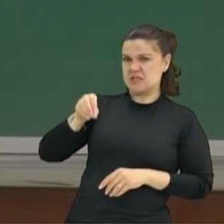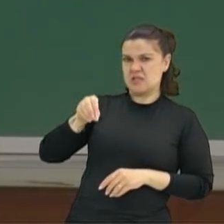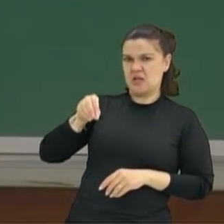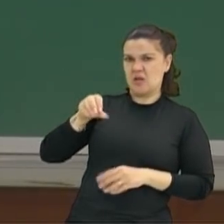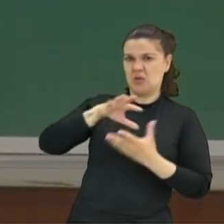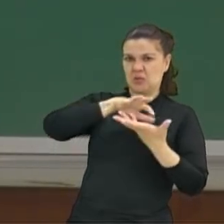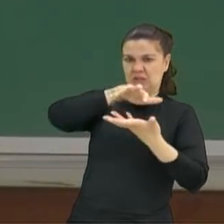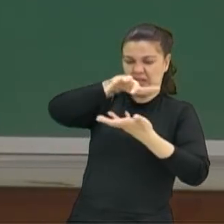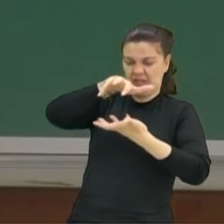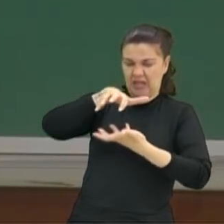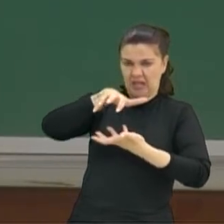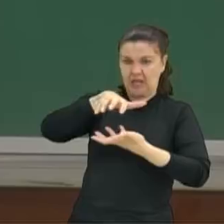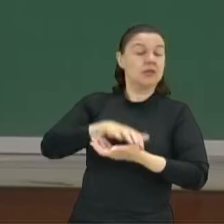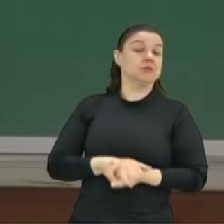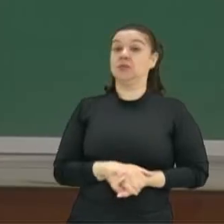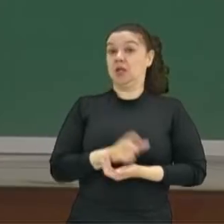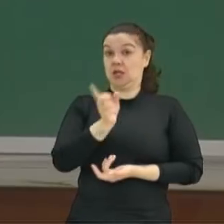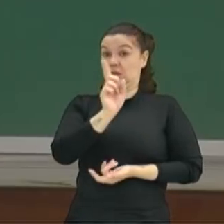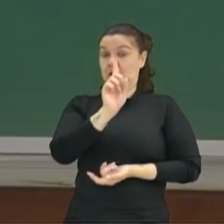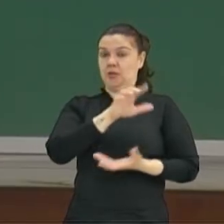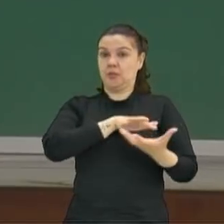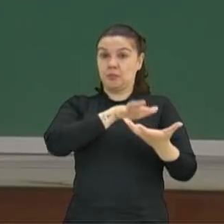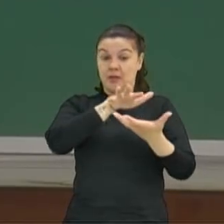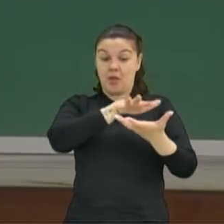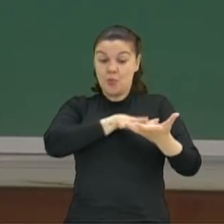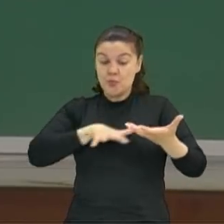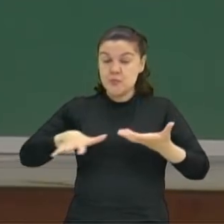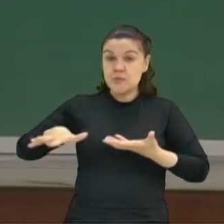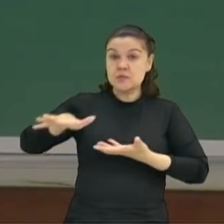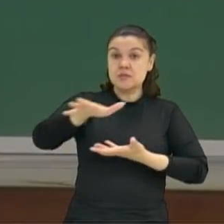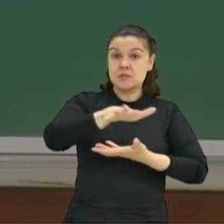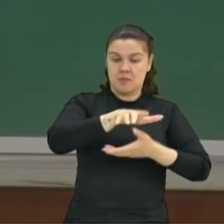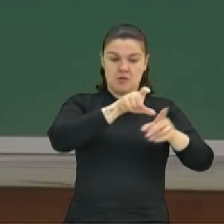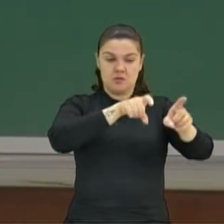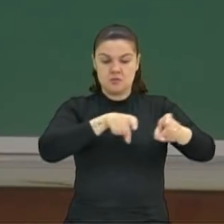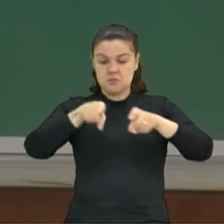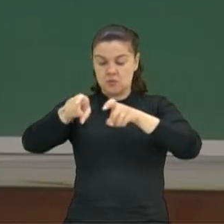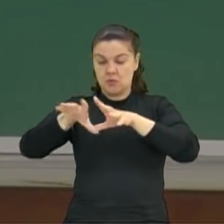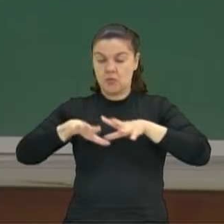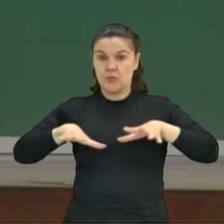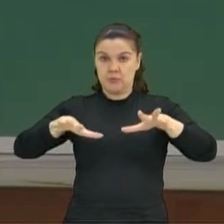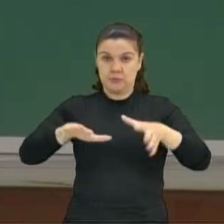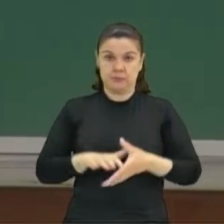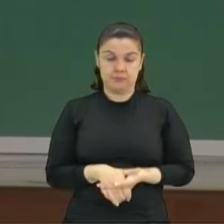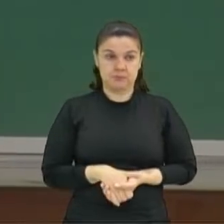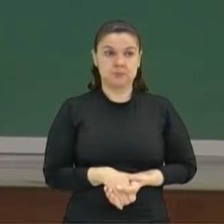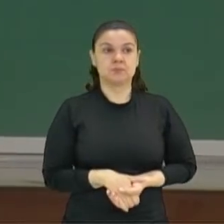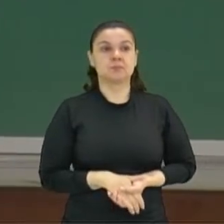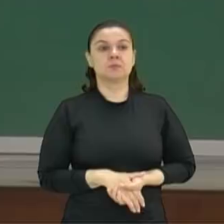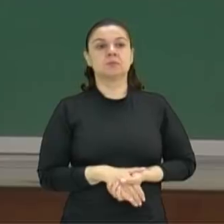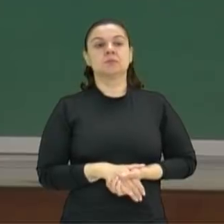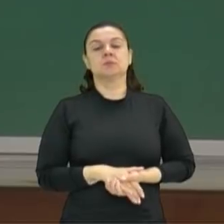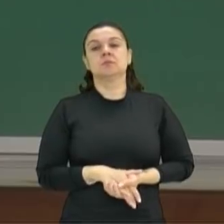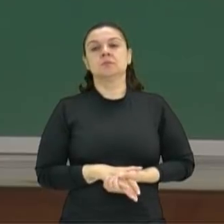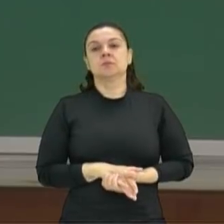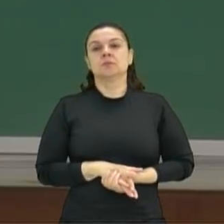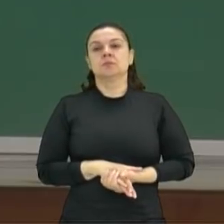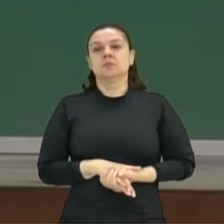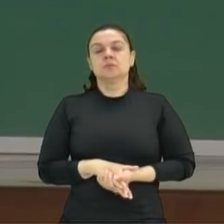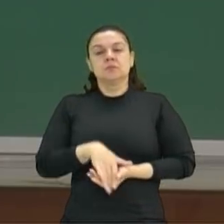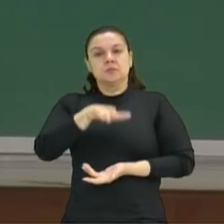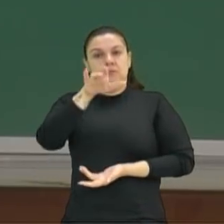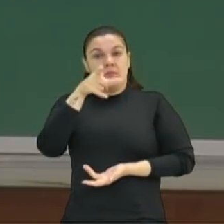Do planeta Terra? Não, do espaço onde aquilo é plantado, tá?